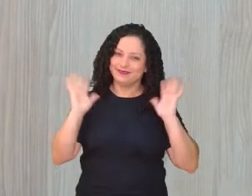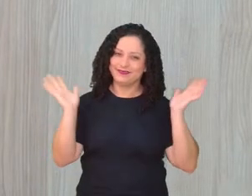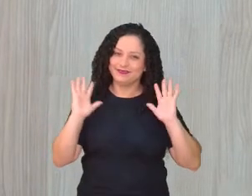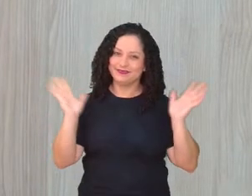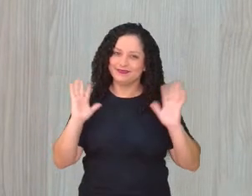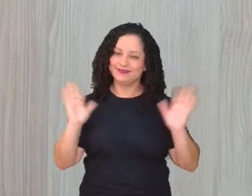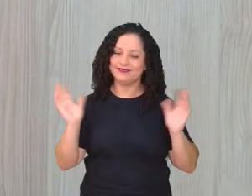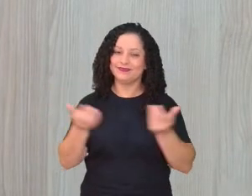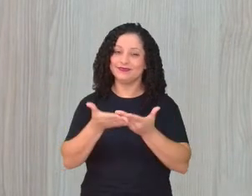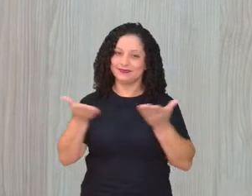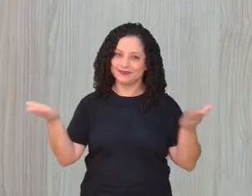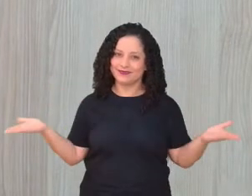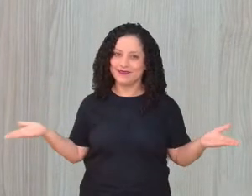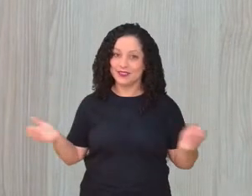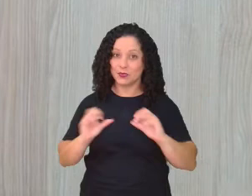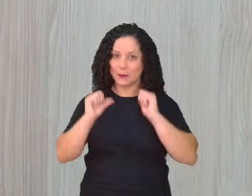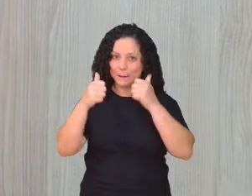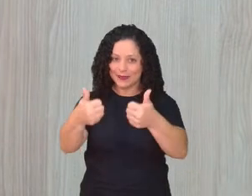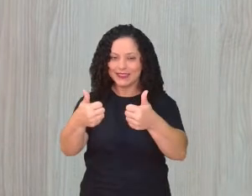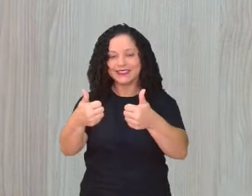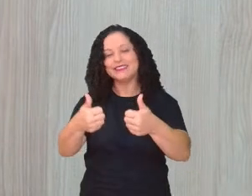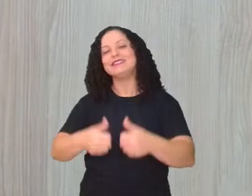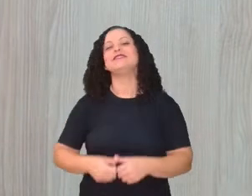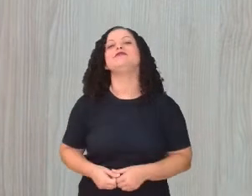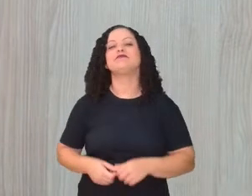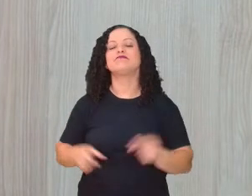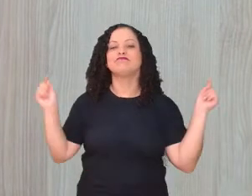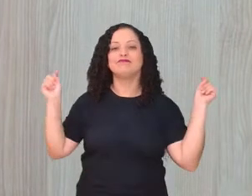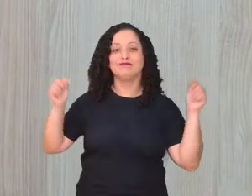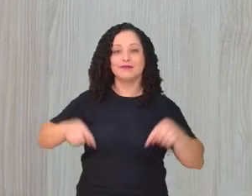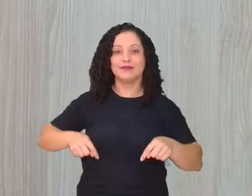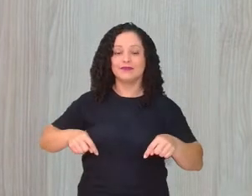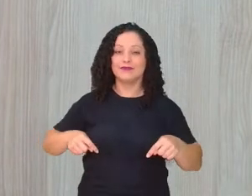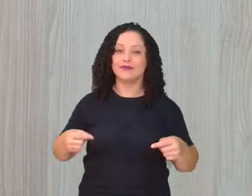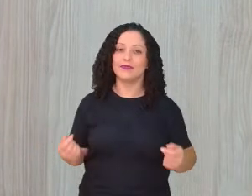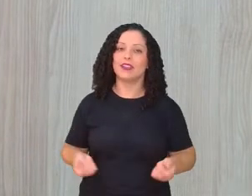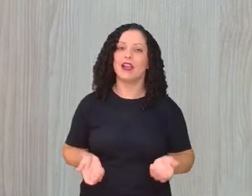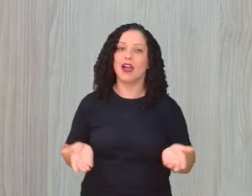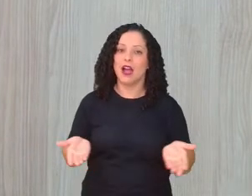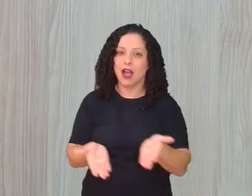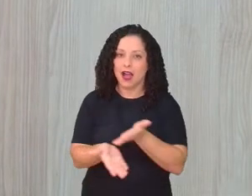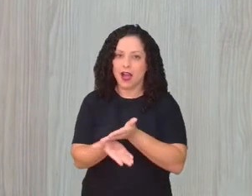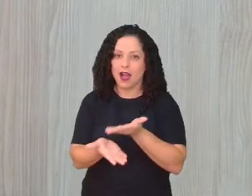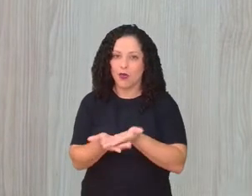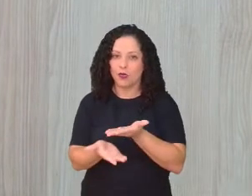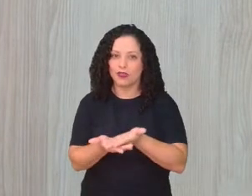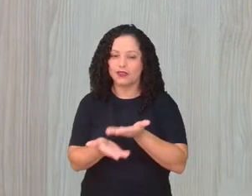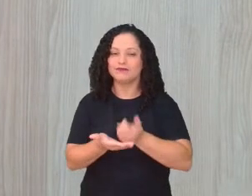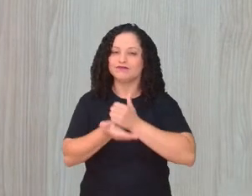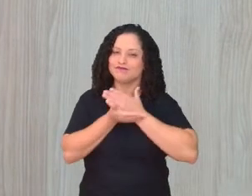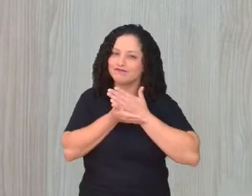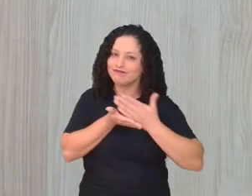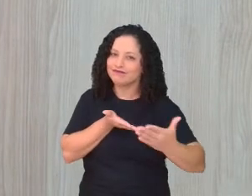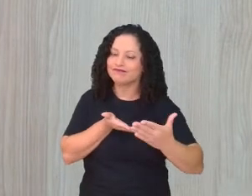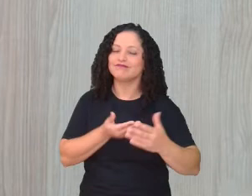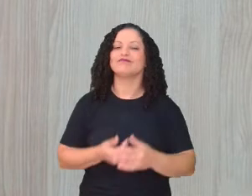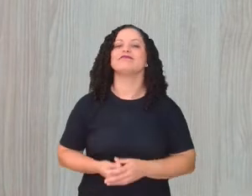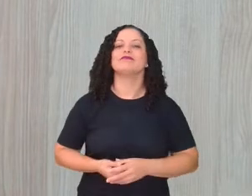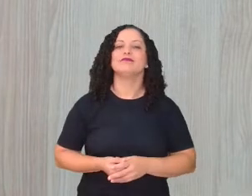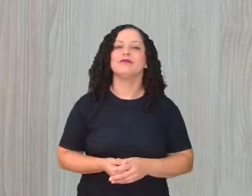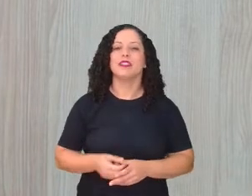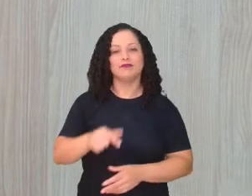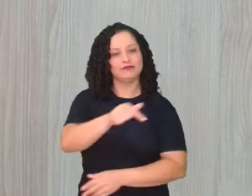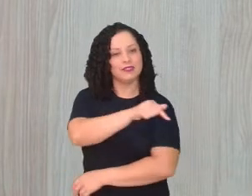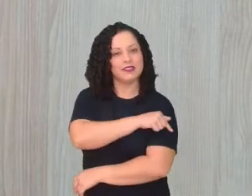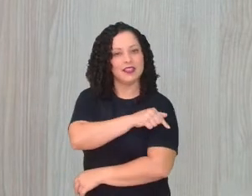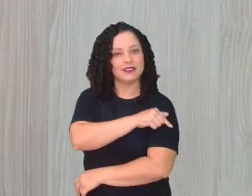Olá, meus amores, tudo bem com vocês? Estamos aqui iniciando mais uma aula aí com essa turminha massa, que é a turminha